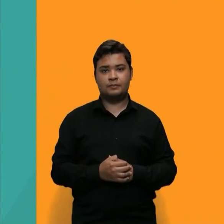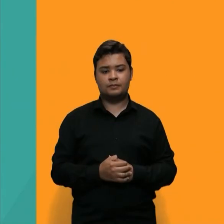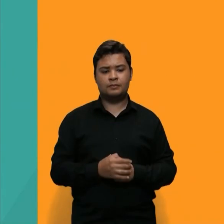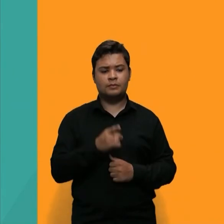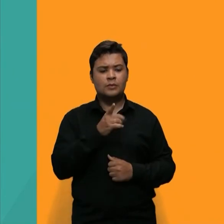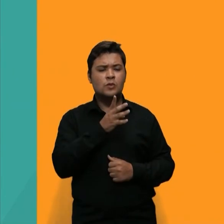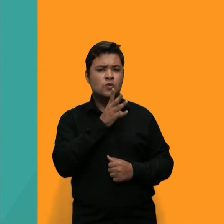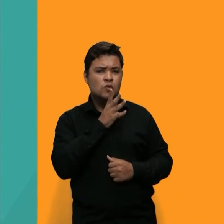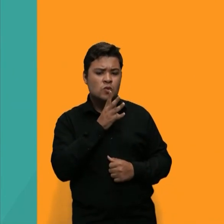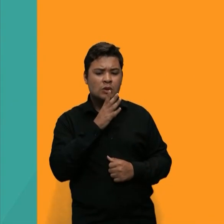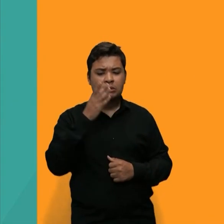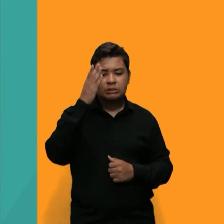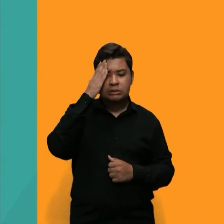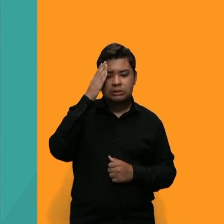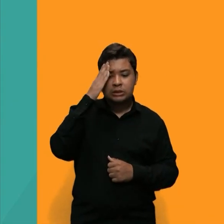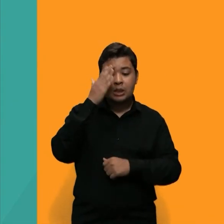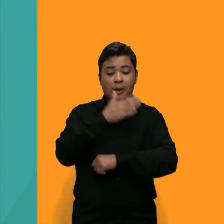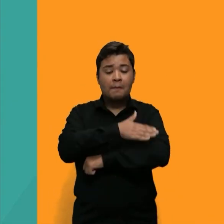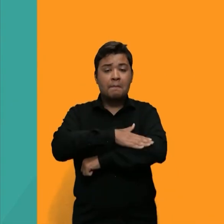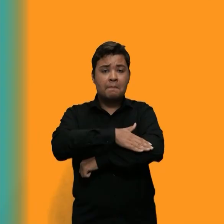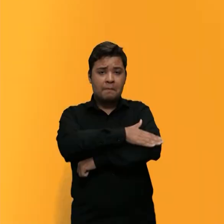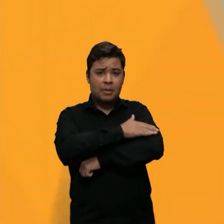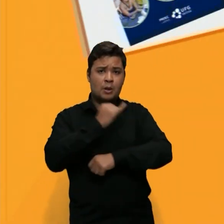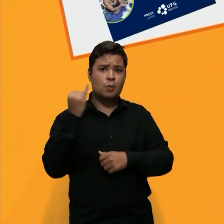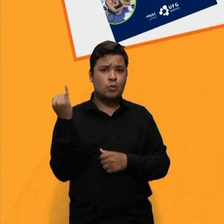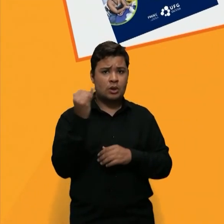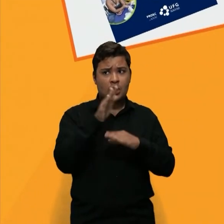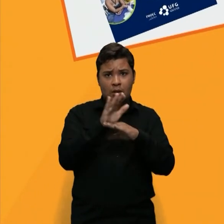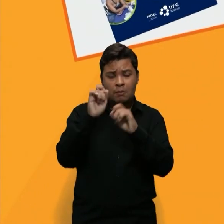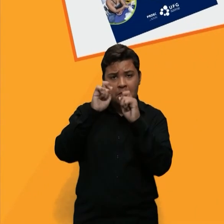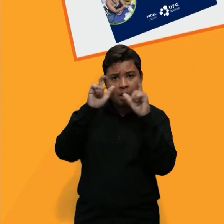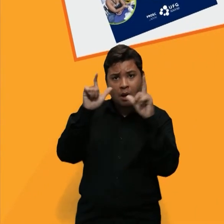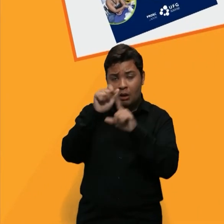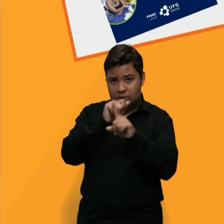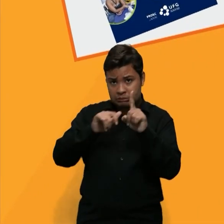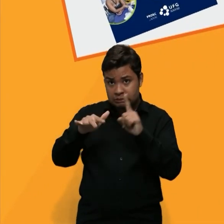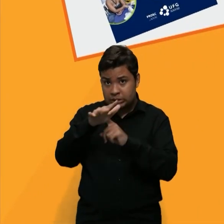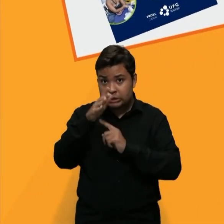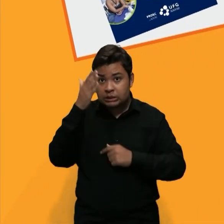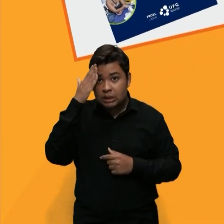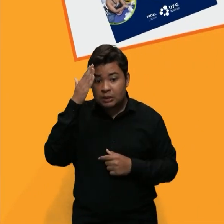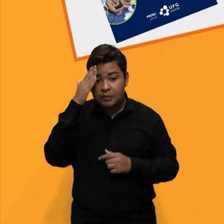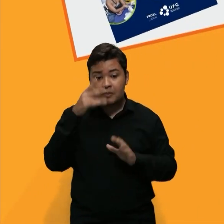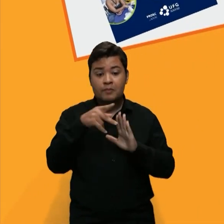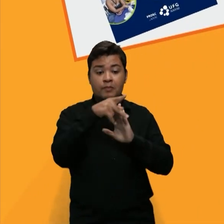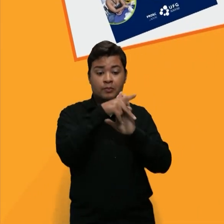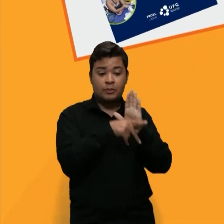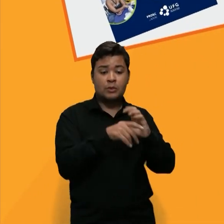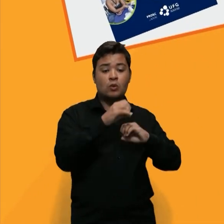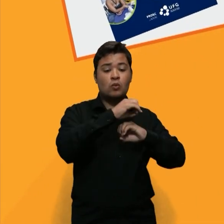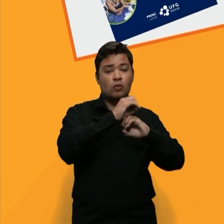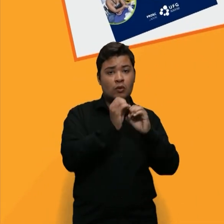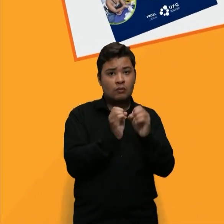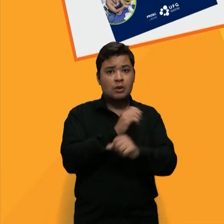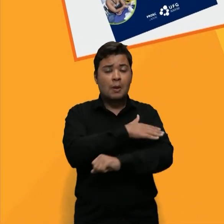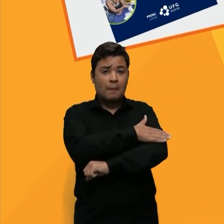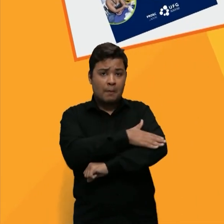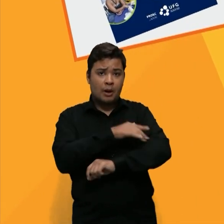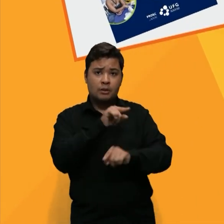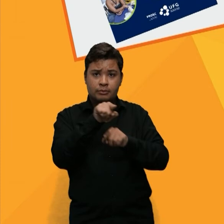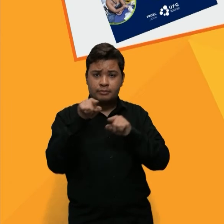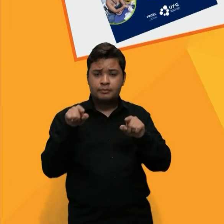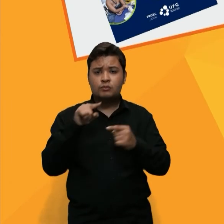Você conhece a importância dos parques para a conscientização ambiental? O projeto UFG nos Parques é uma iniciativa que busca ligar